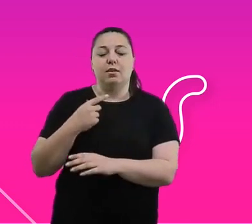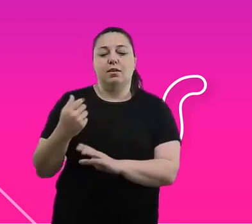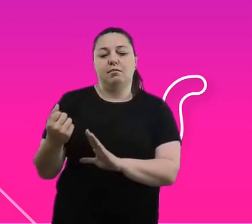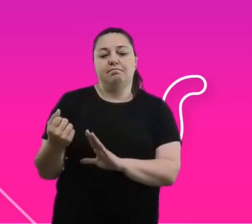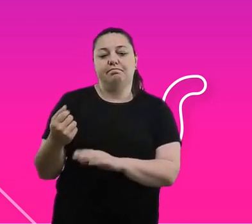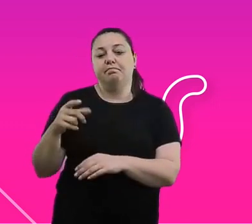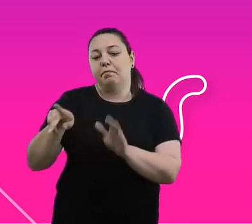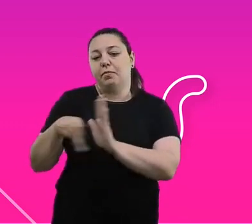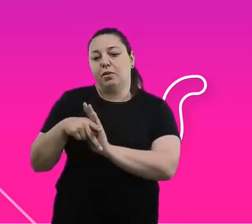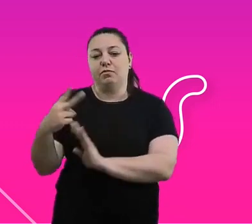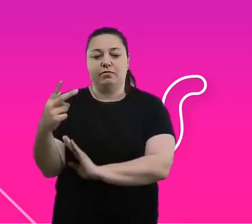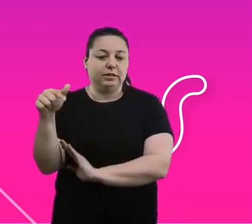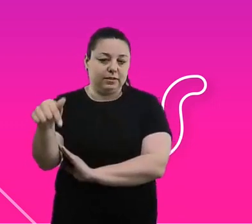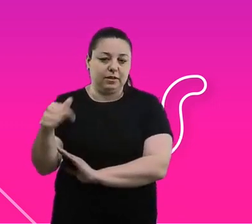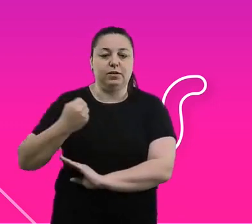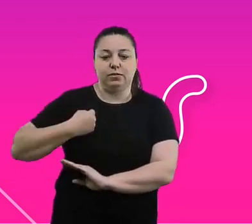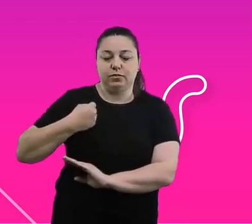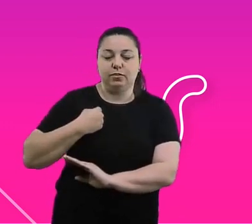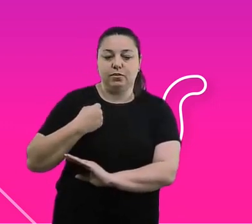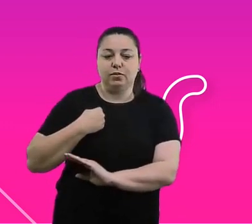o módulo e